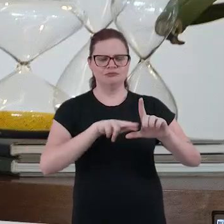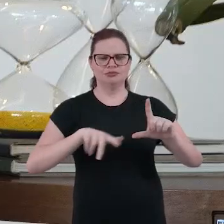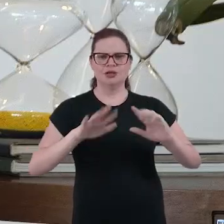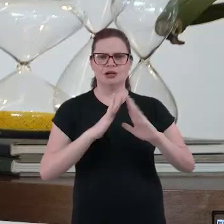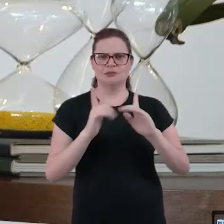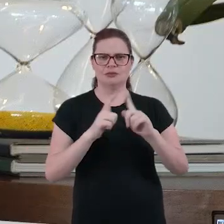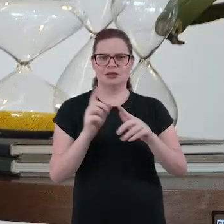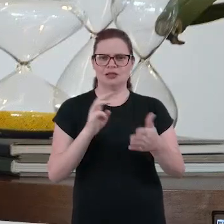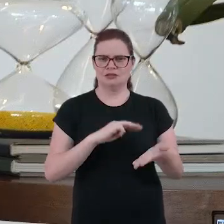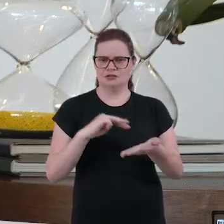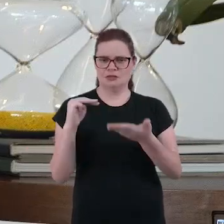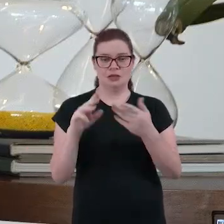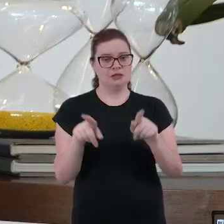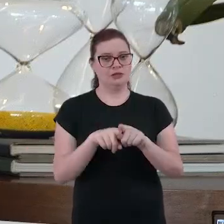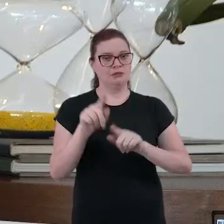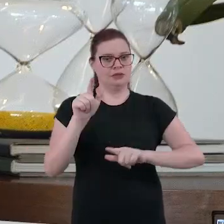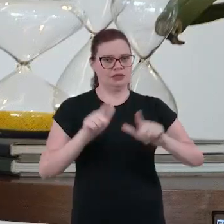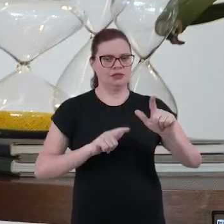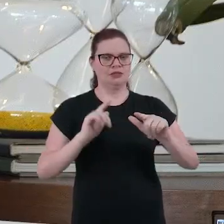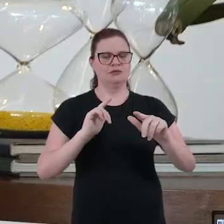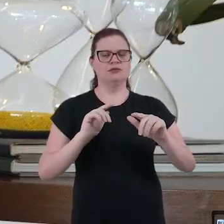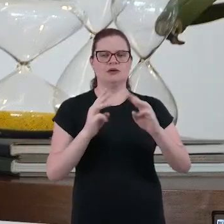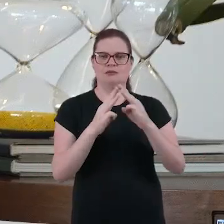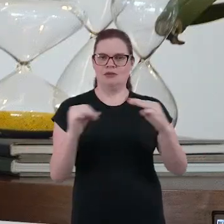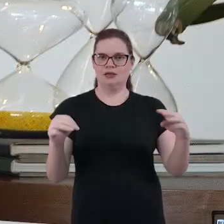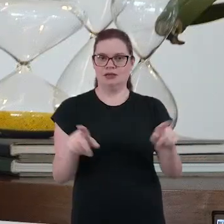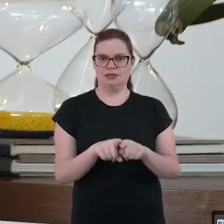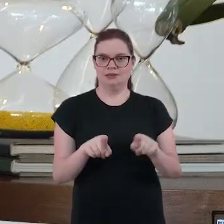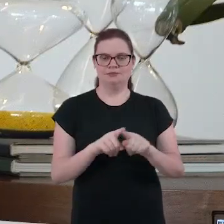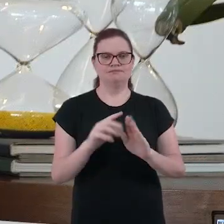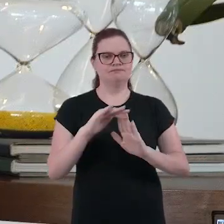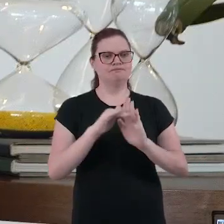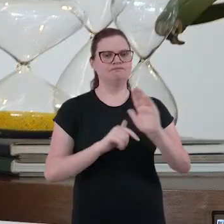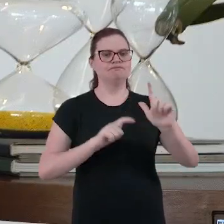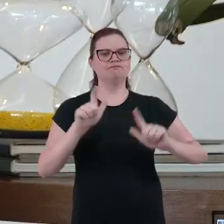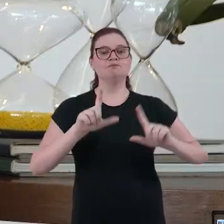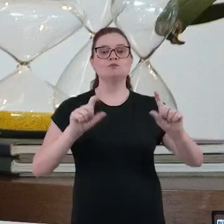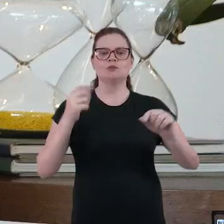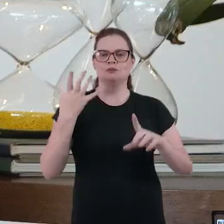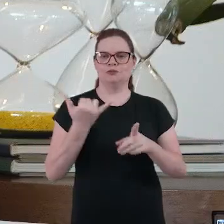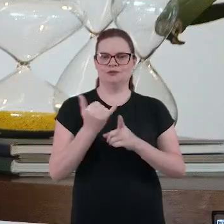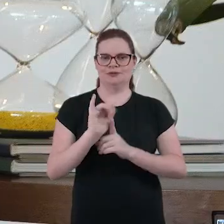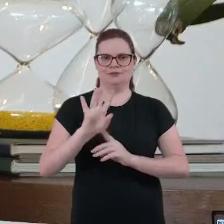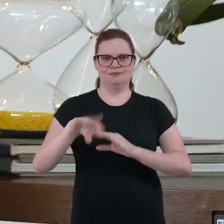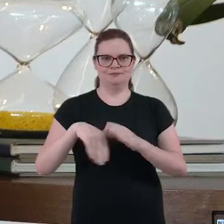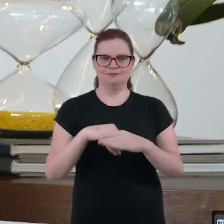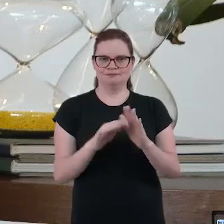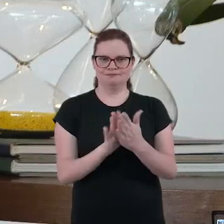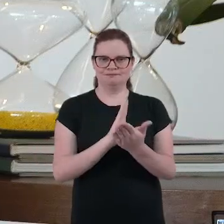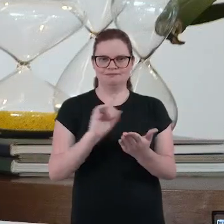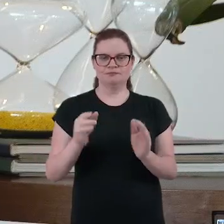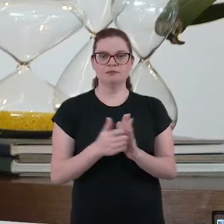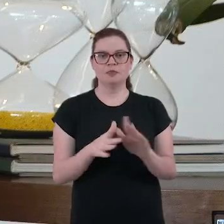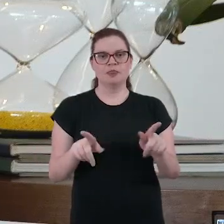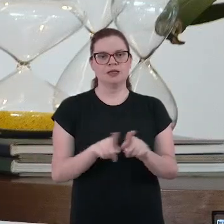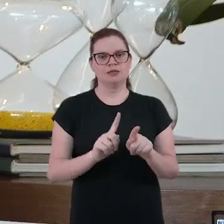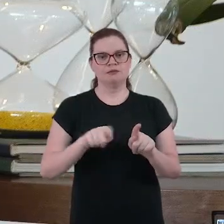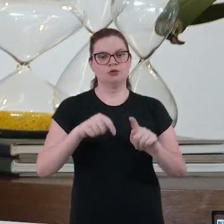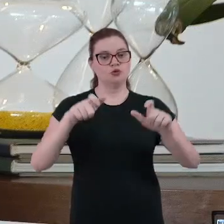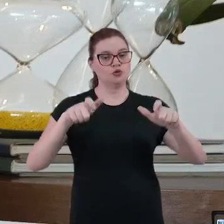de mídias, né, da Igreja Cristã Maranata e também na TV Manaim. O programa é Profecias Bíblicas e nós estamos